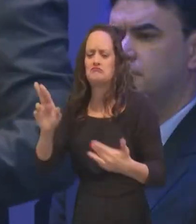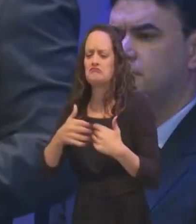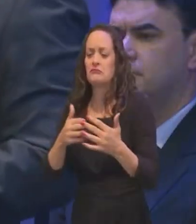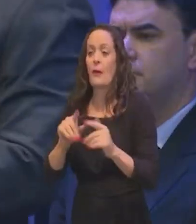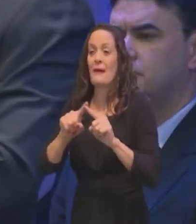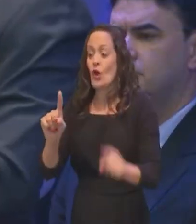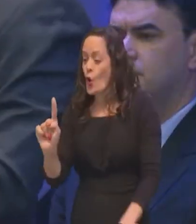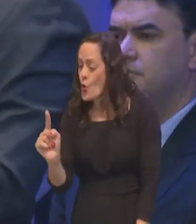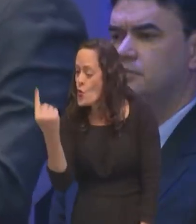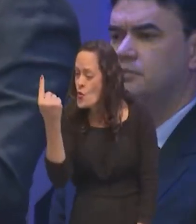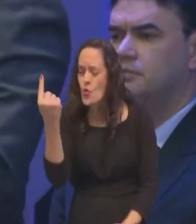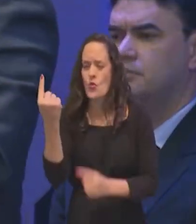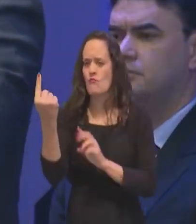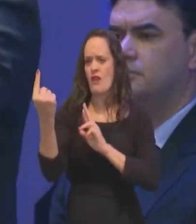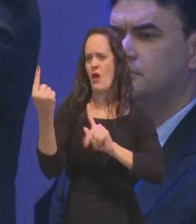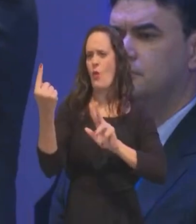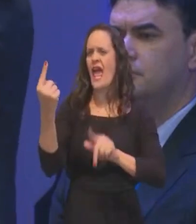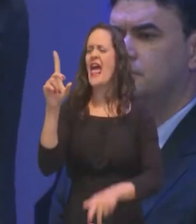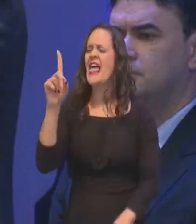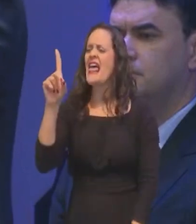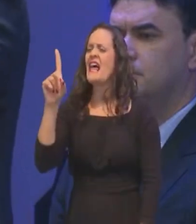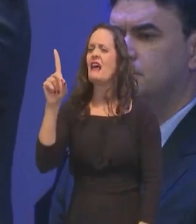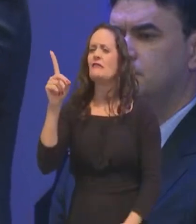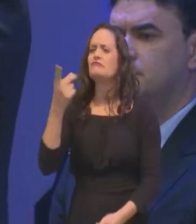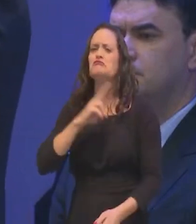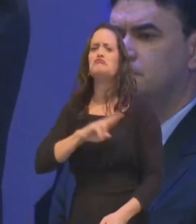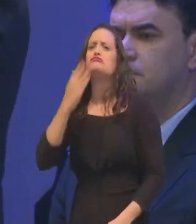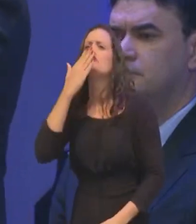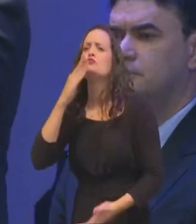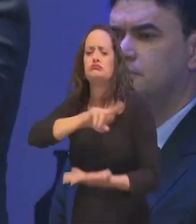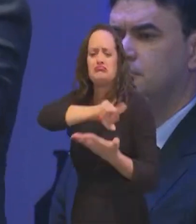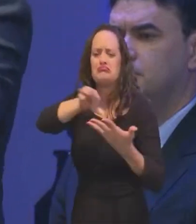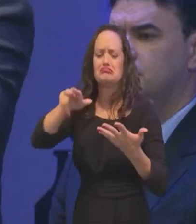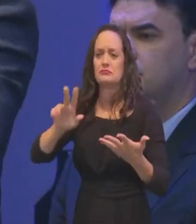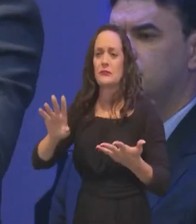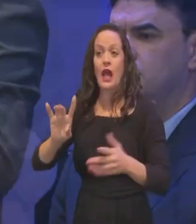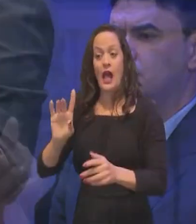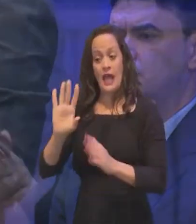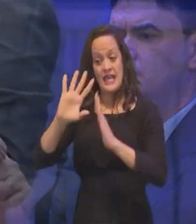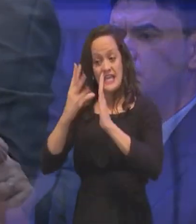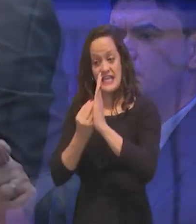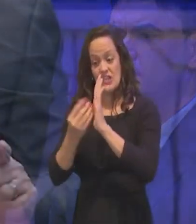uma denominação específica. É bem verdade que a igreja de Cristo é uma só.